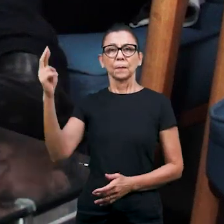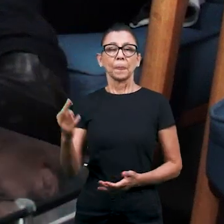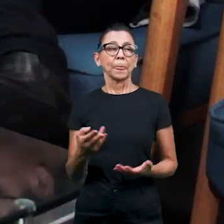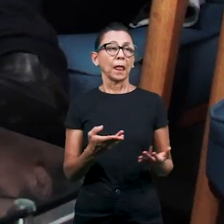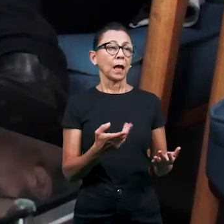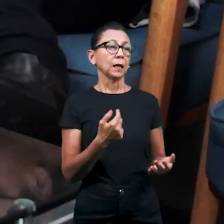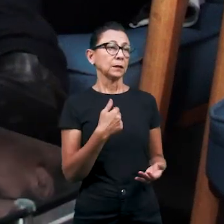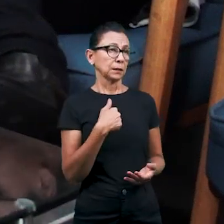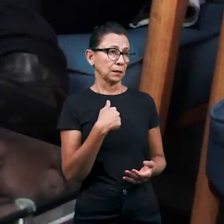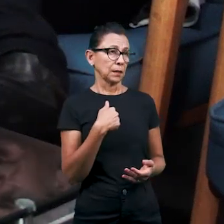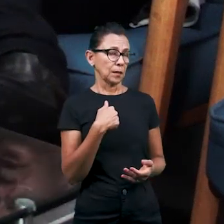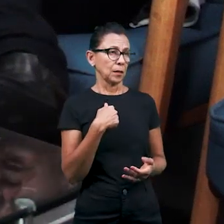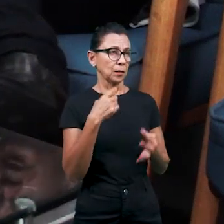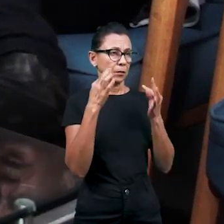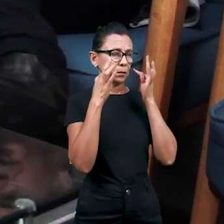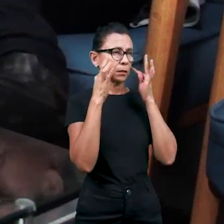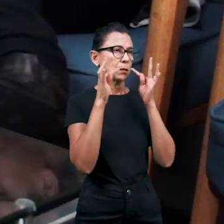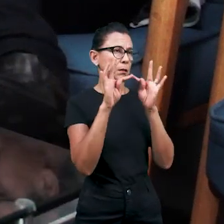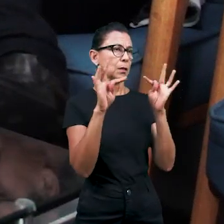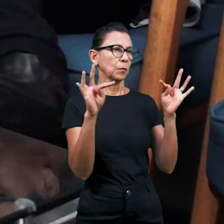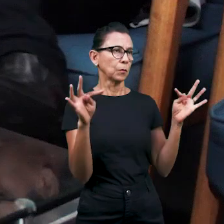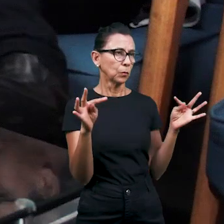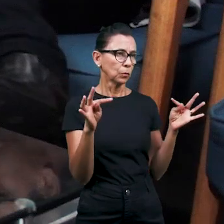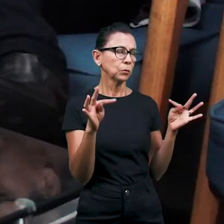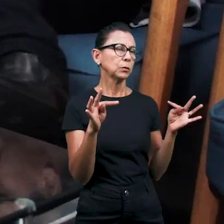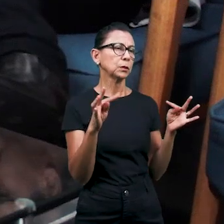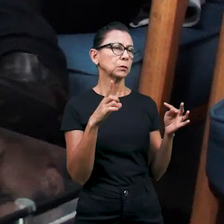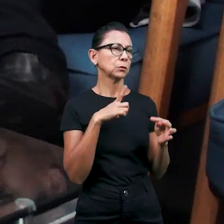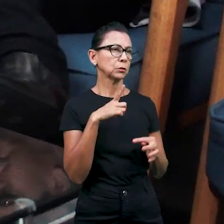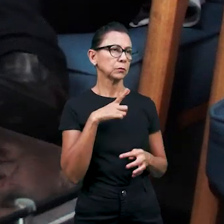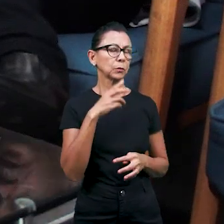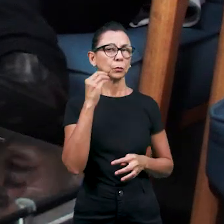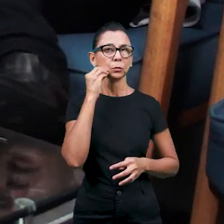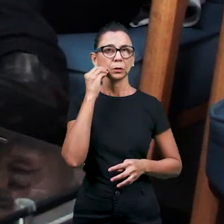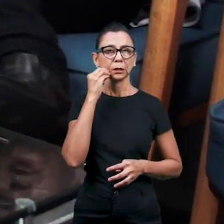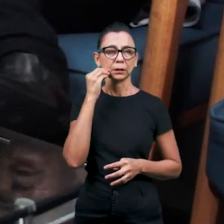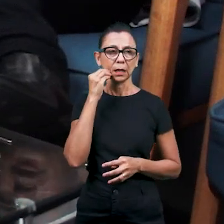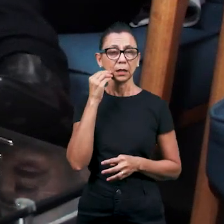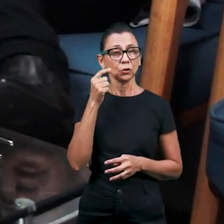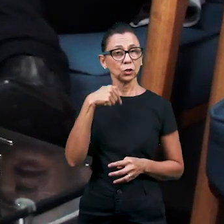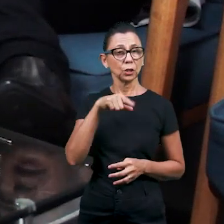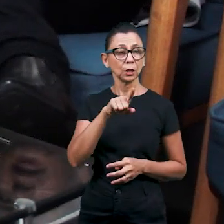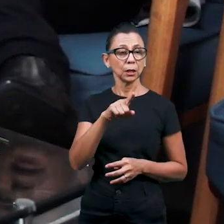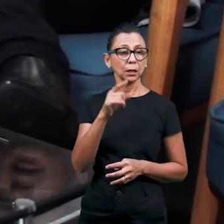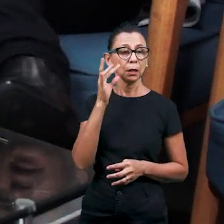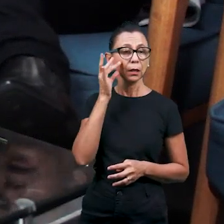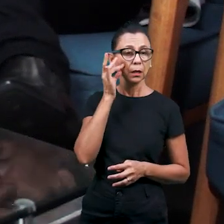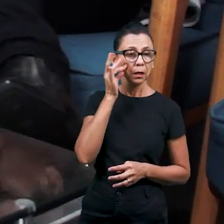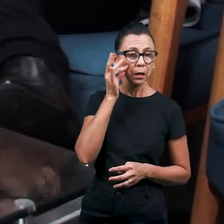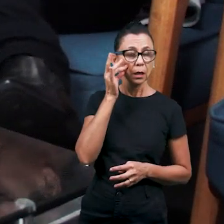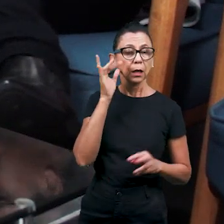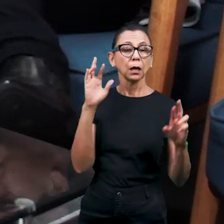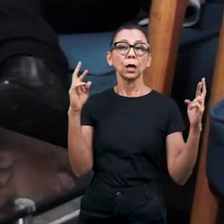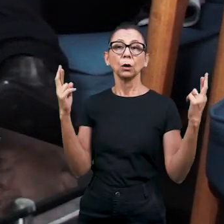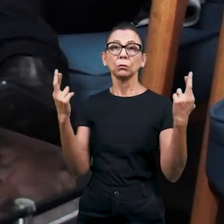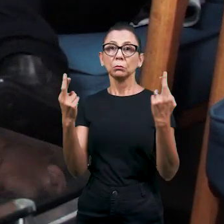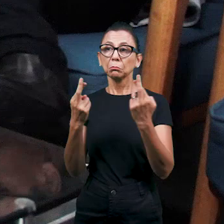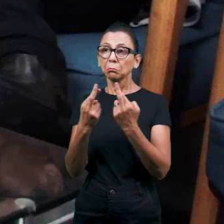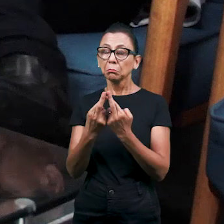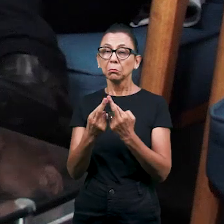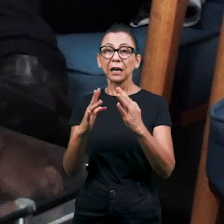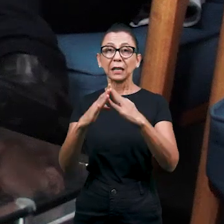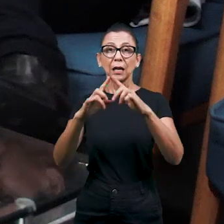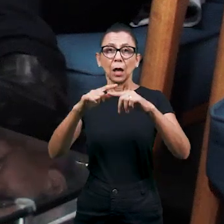sou testemunha, porque eu tive a oportunidade de participar de uma dessas reuniões e realmente a igreja estava